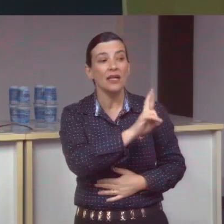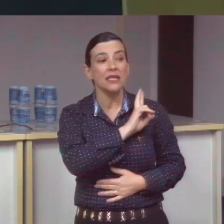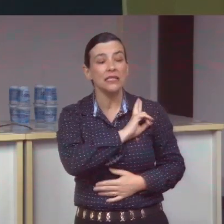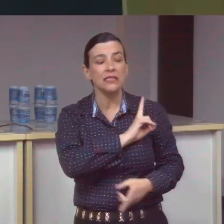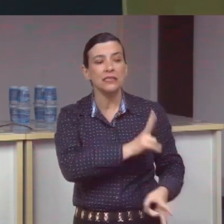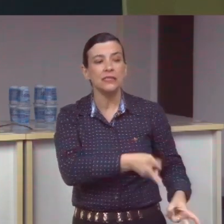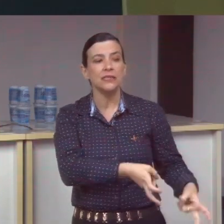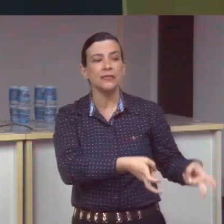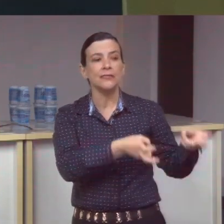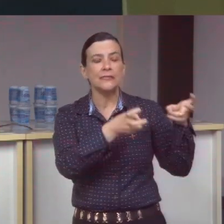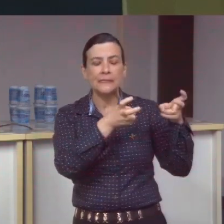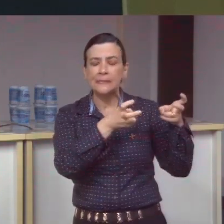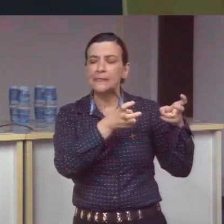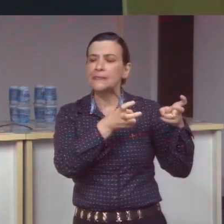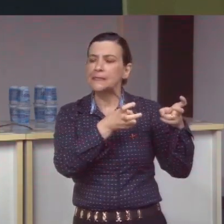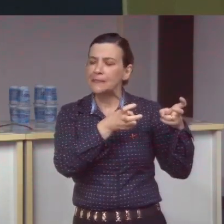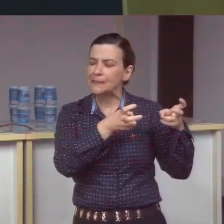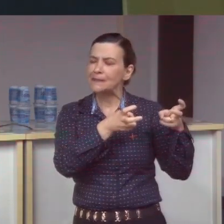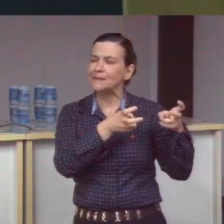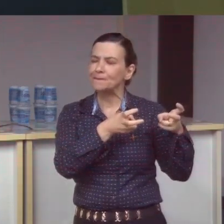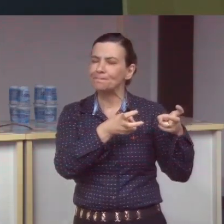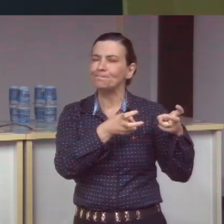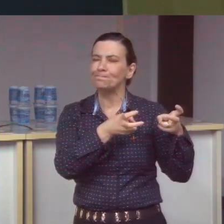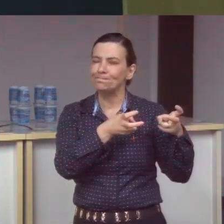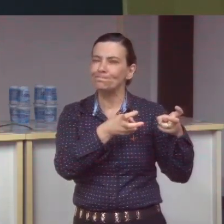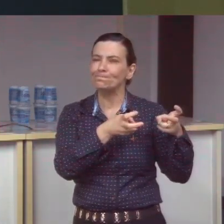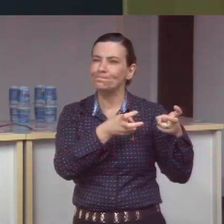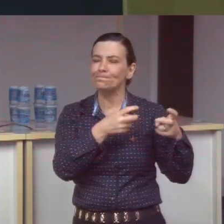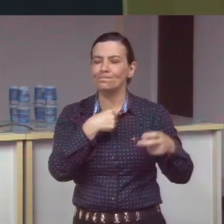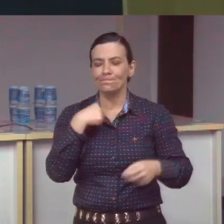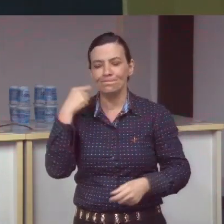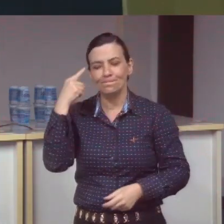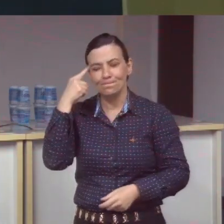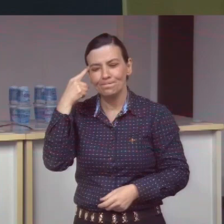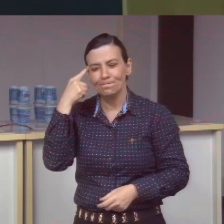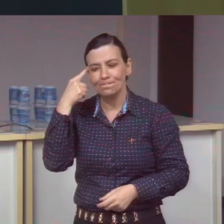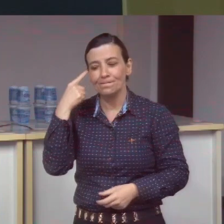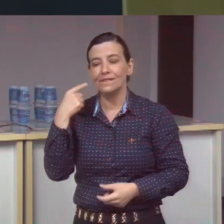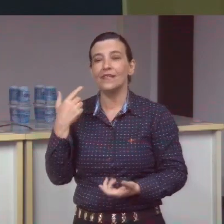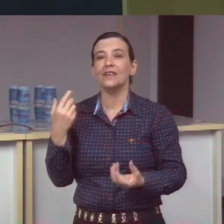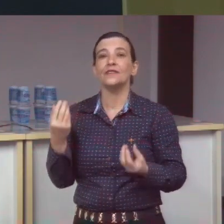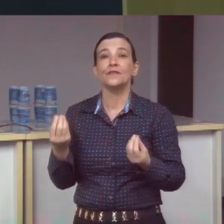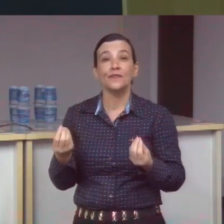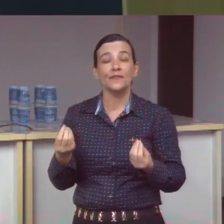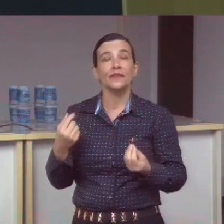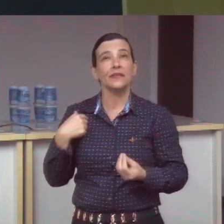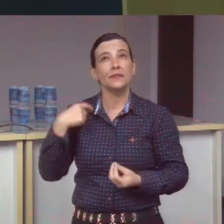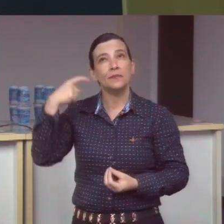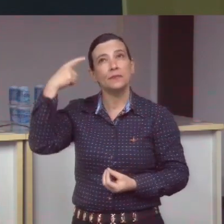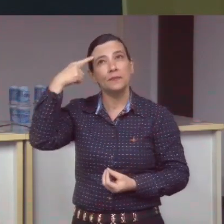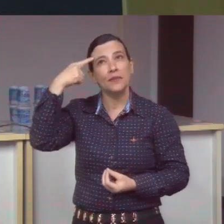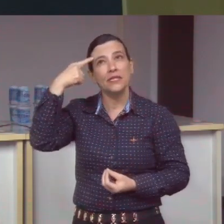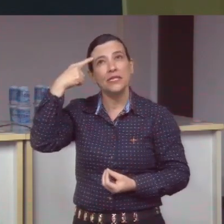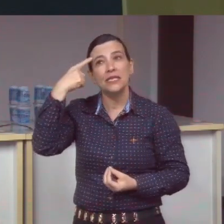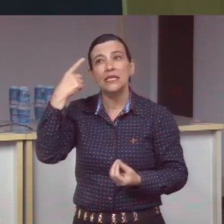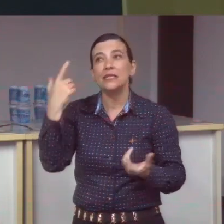nós, né? E do que podemos fazer e dos nossos limites, é importante a gente saber a que